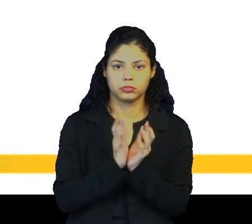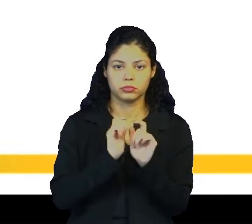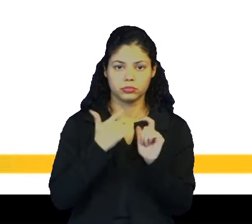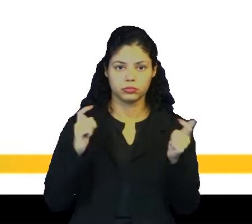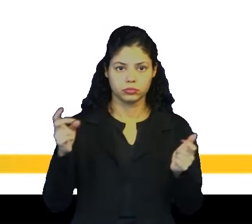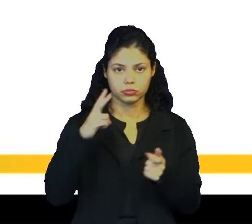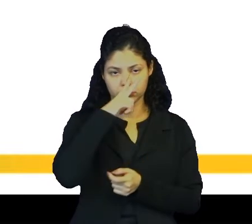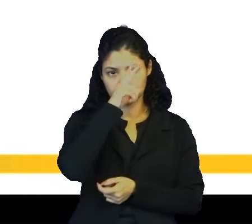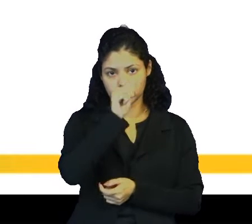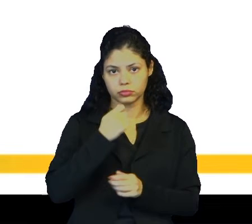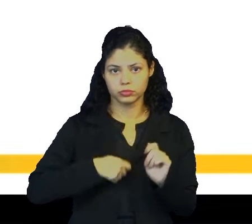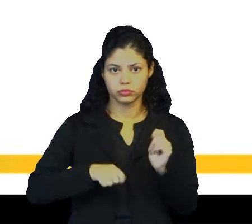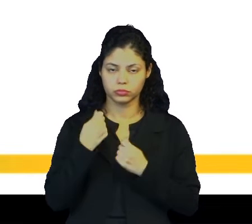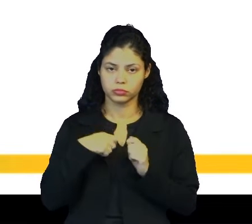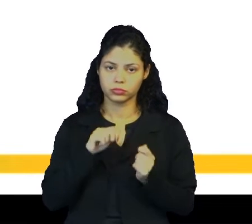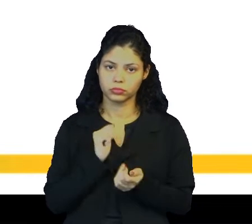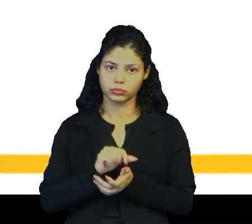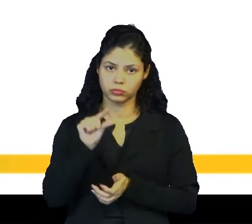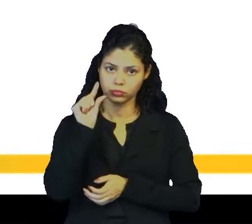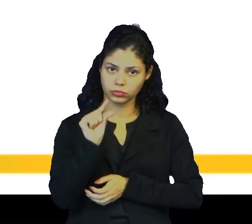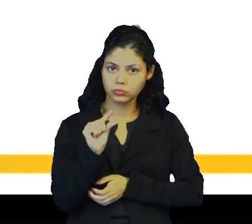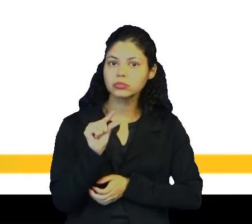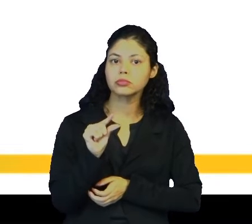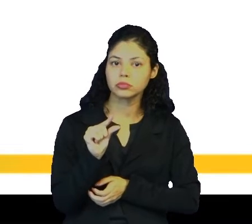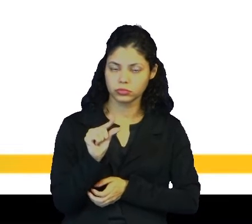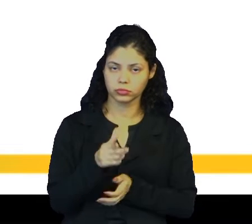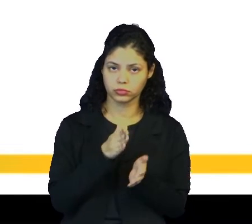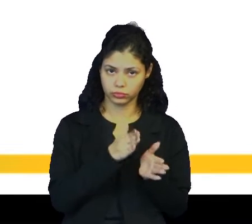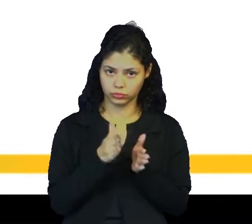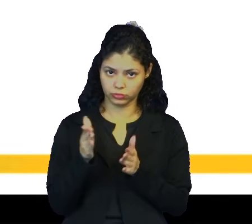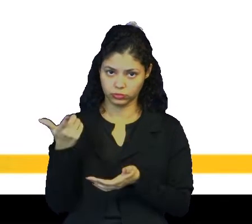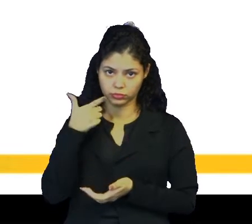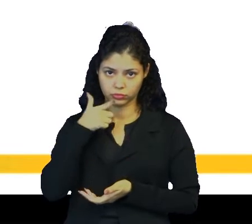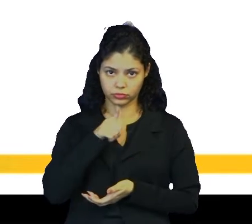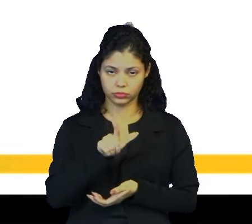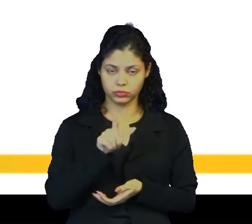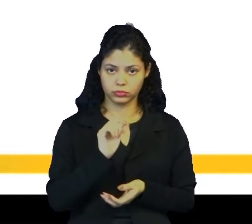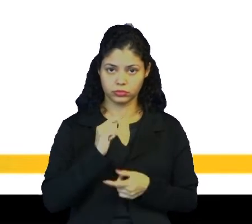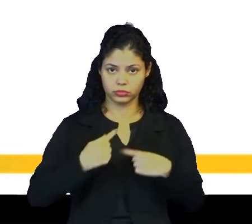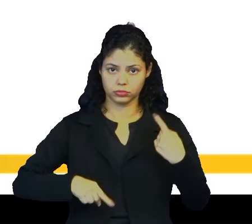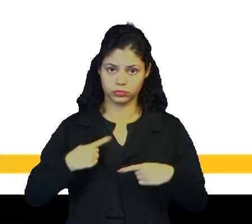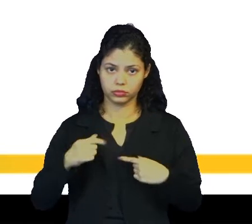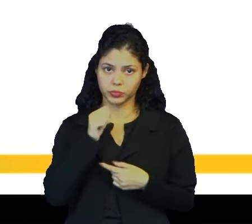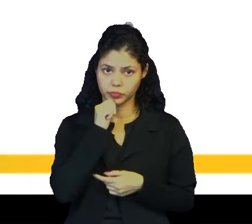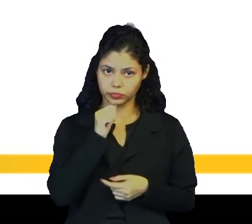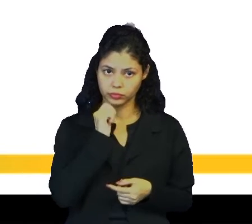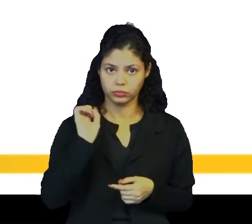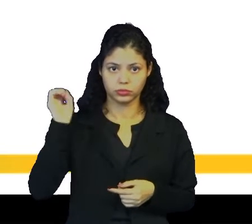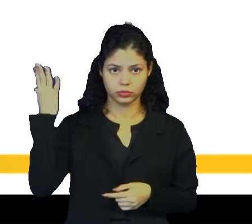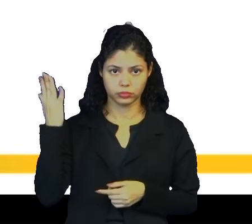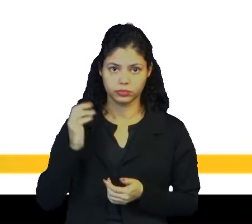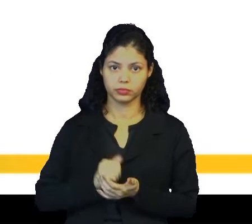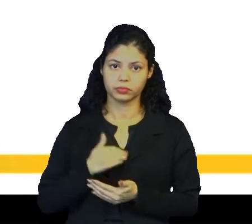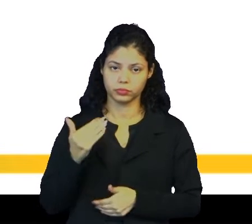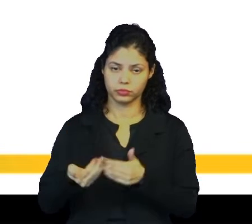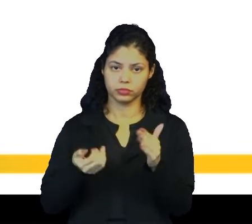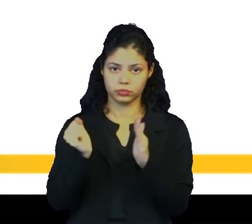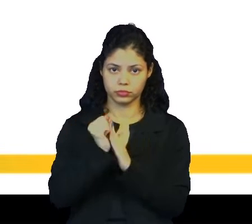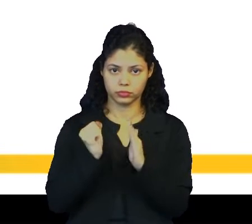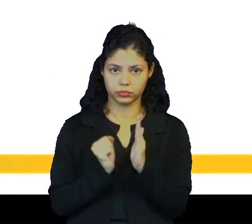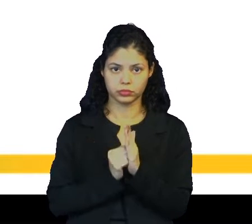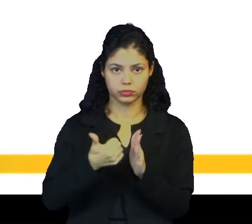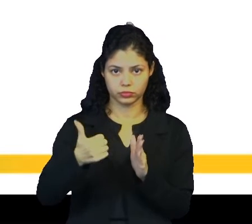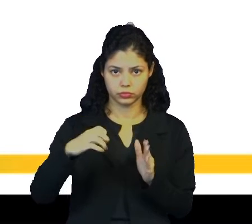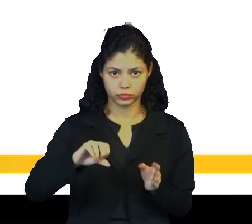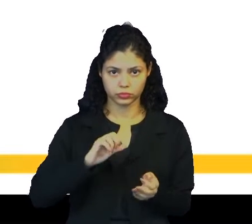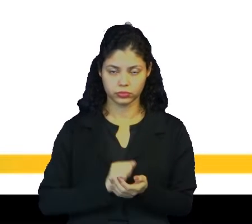grupo, né, com maior poder econômico e pouco a pouco alcança o poder político. Apesar disso, durante o século XIX, né,